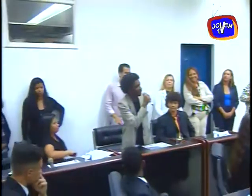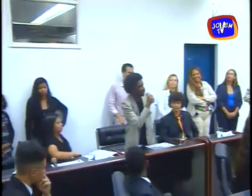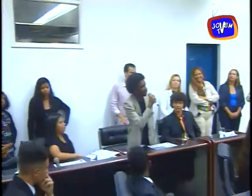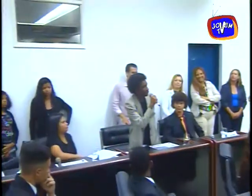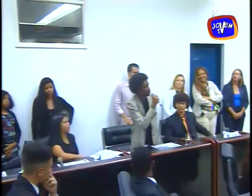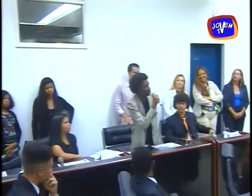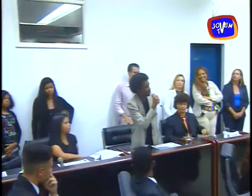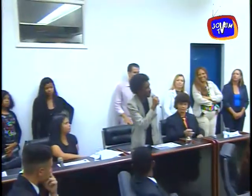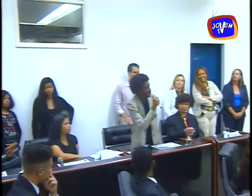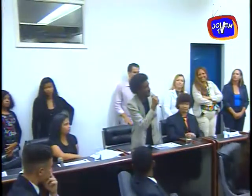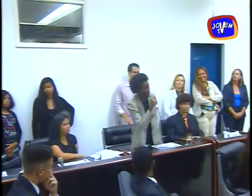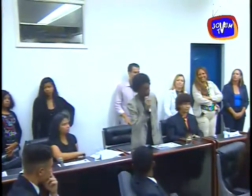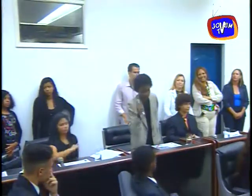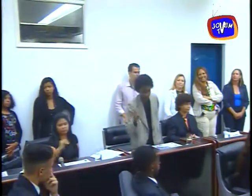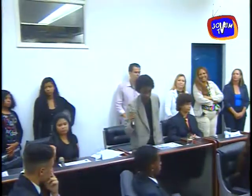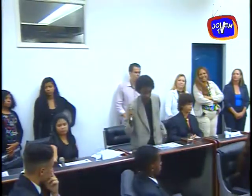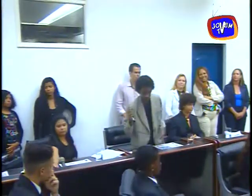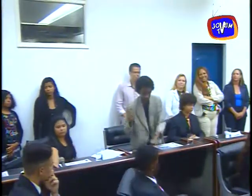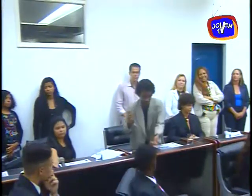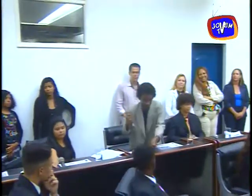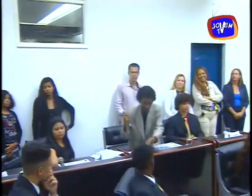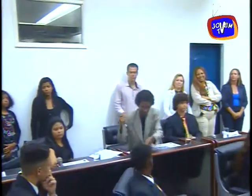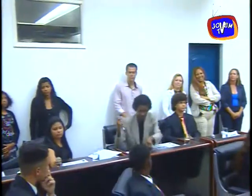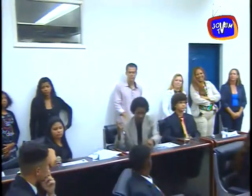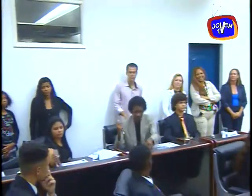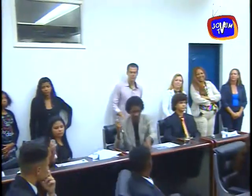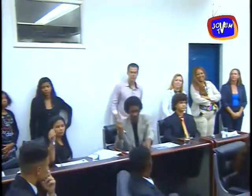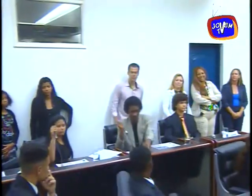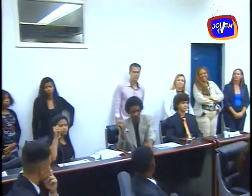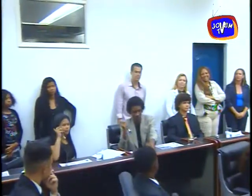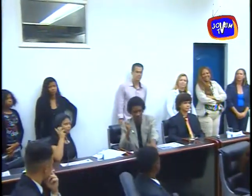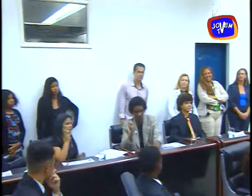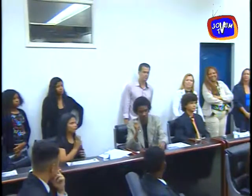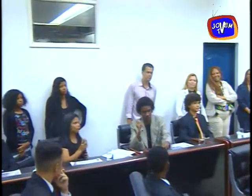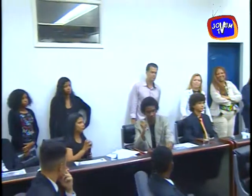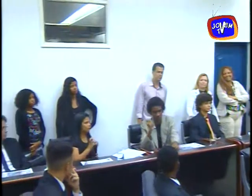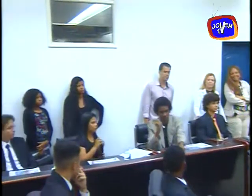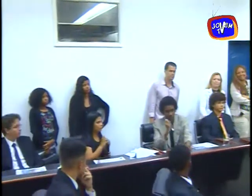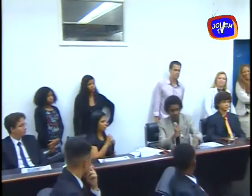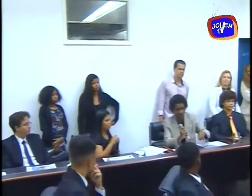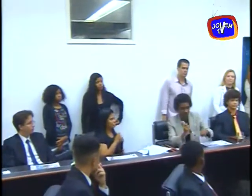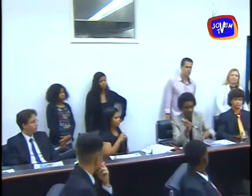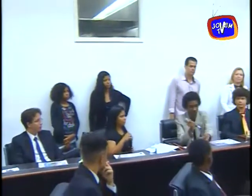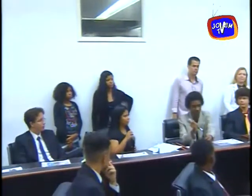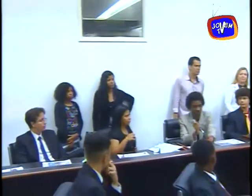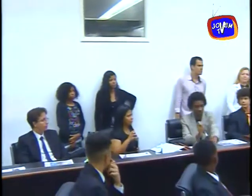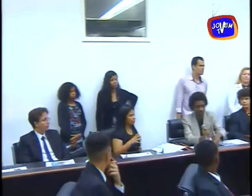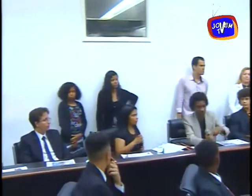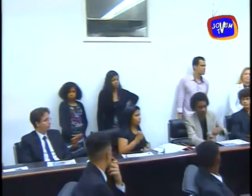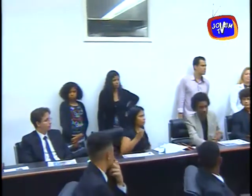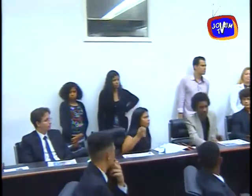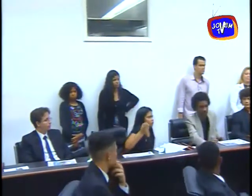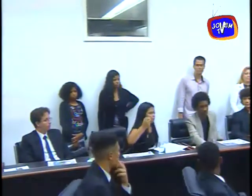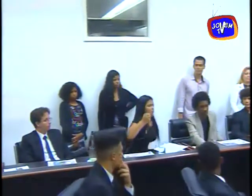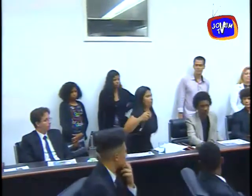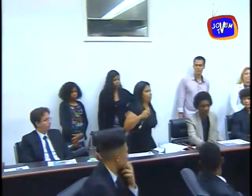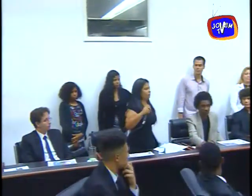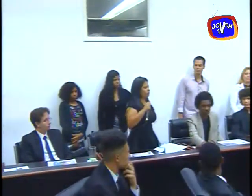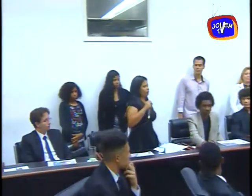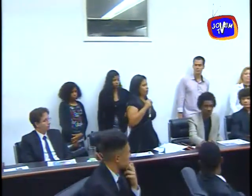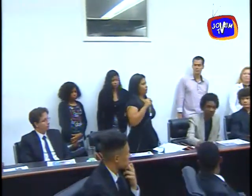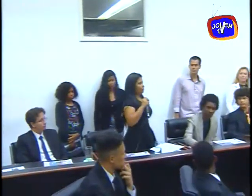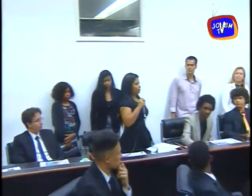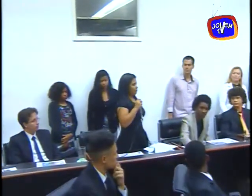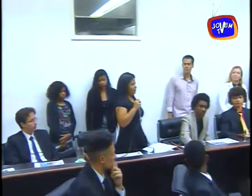Eu voto no Samir. com a palavra a nobre vereadora e